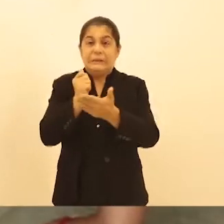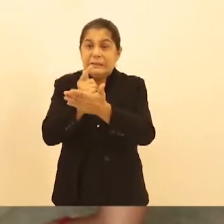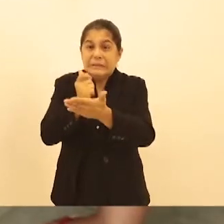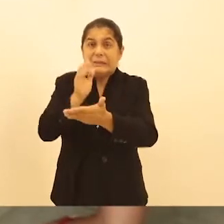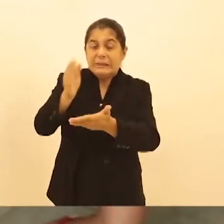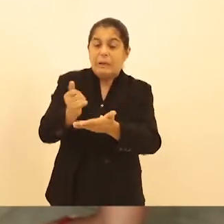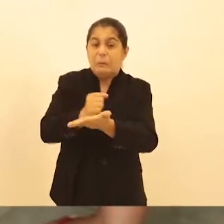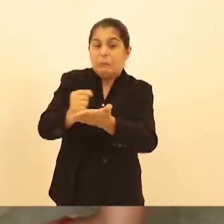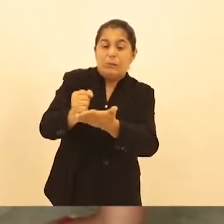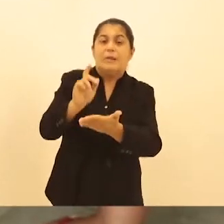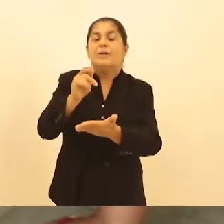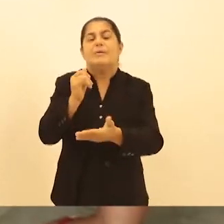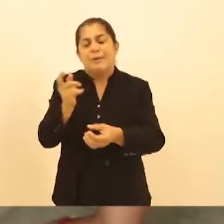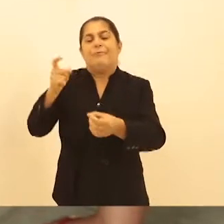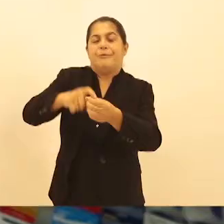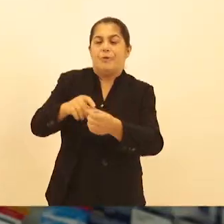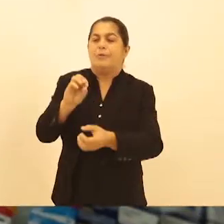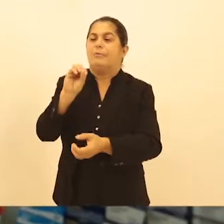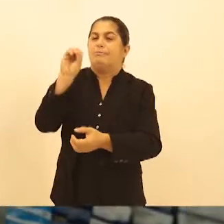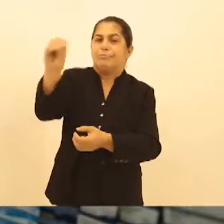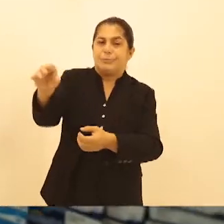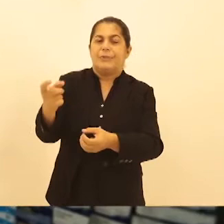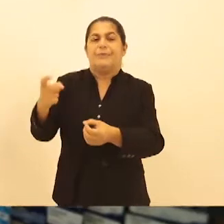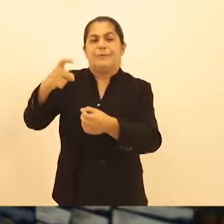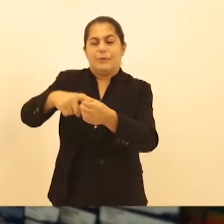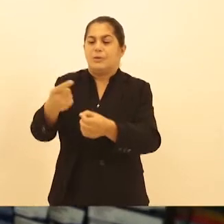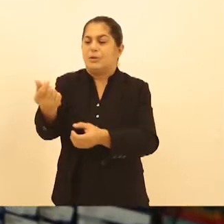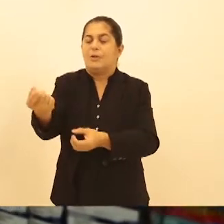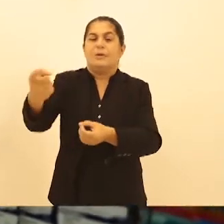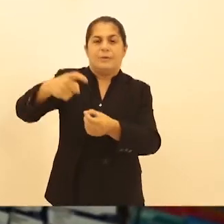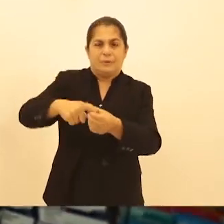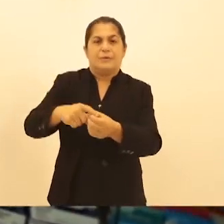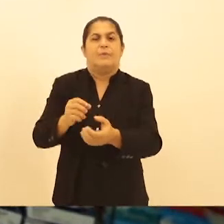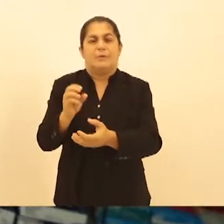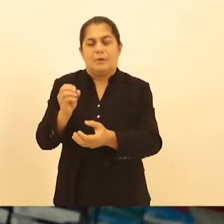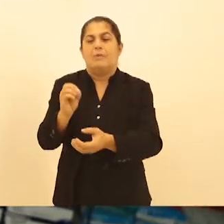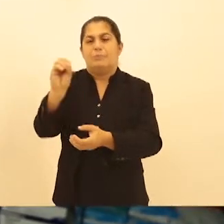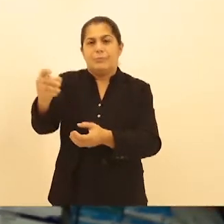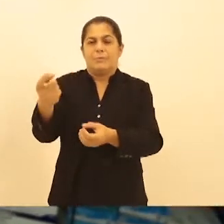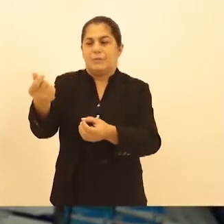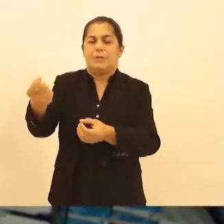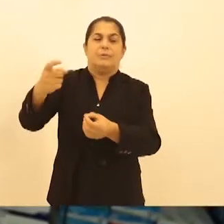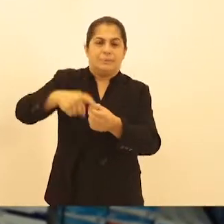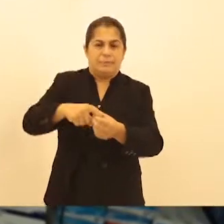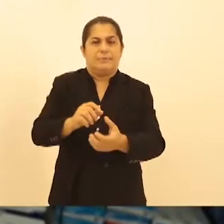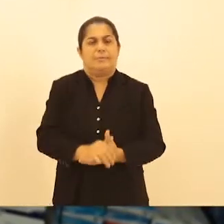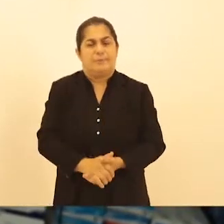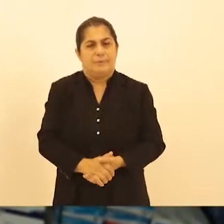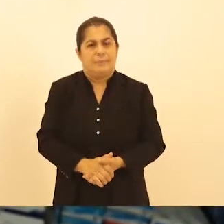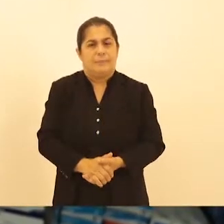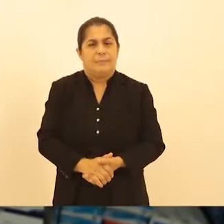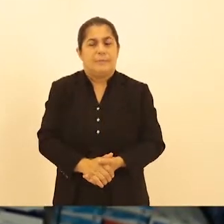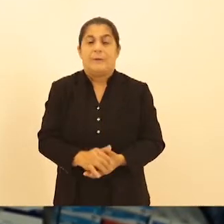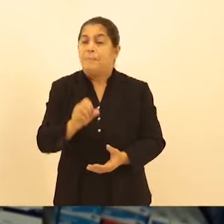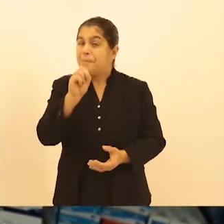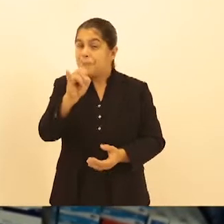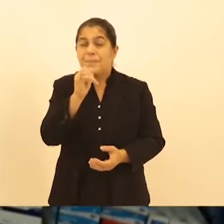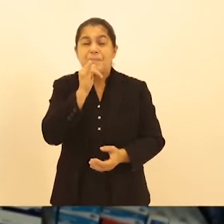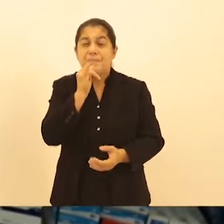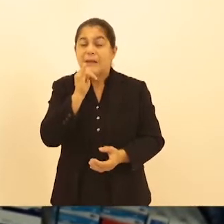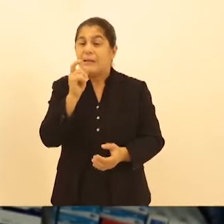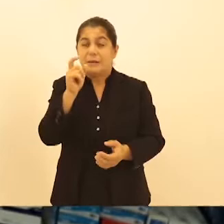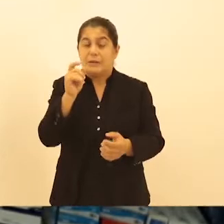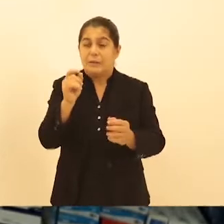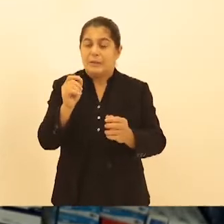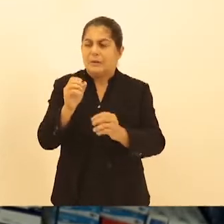onde fez a compra para devolver o produto e resgatar seu dinheiro caso encontre dificuldade deve procurar um dos